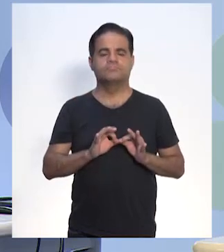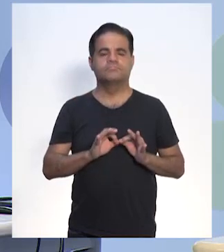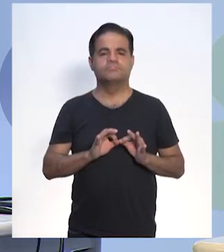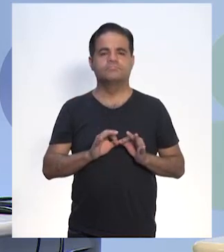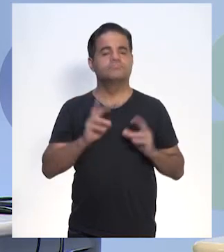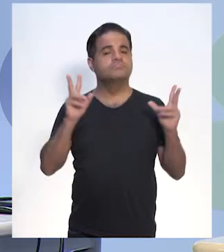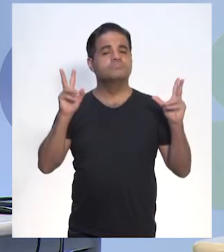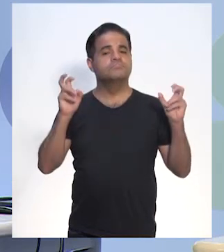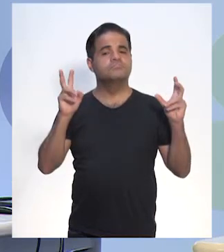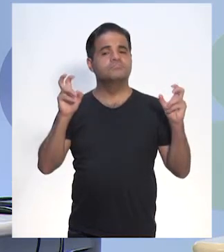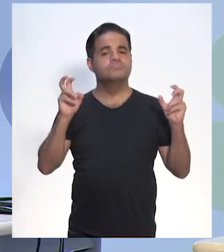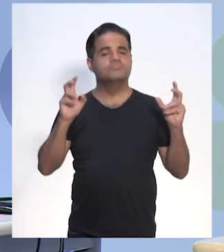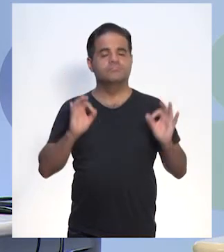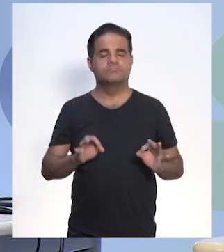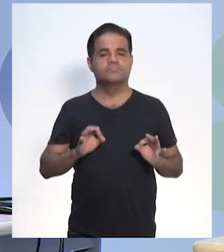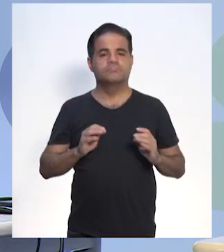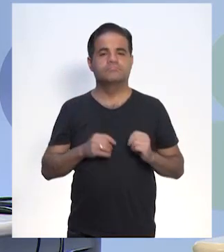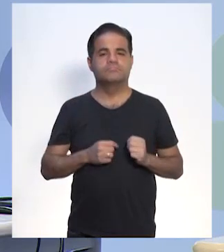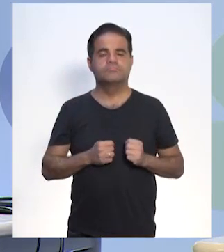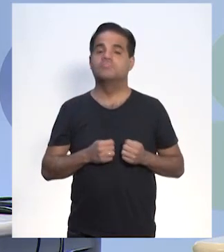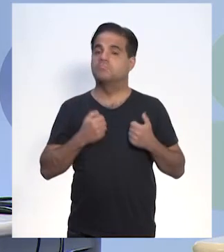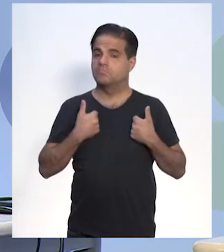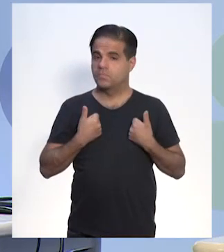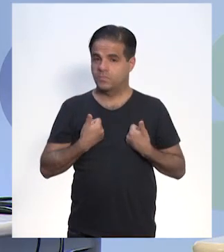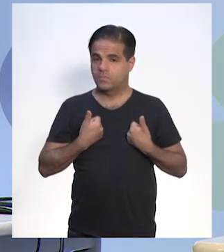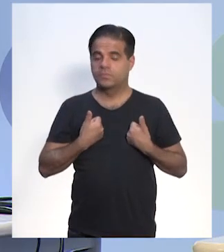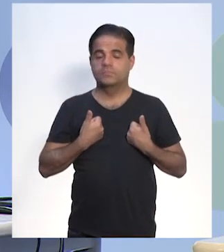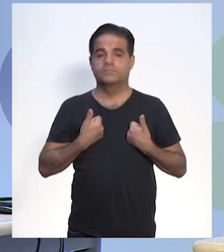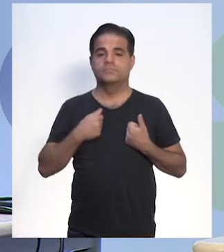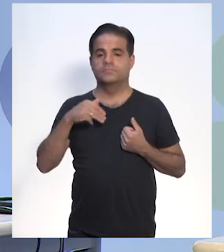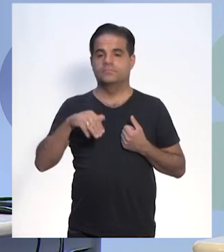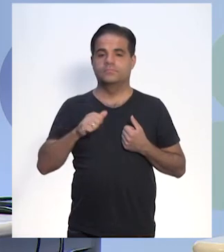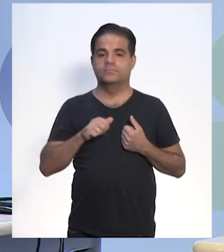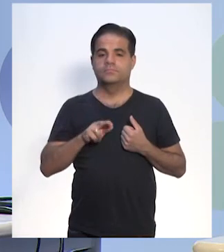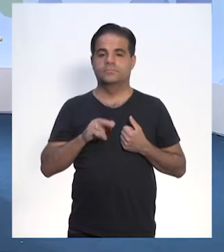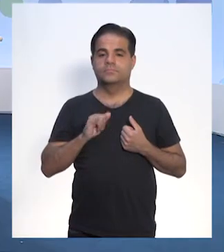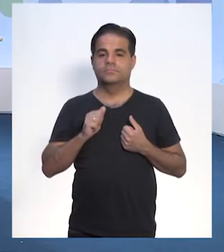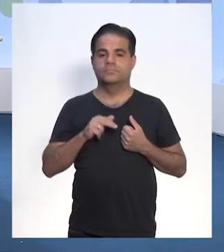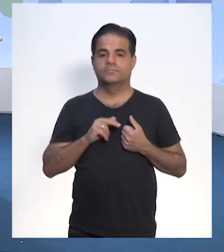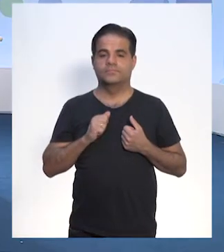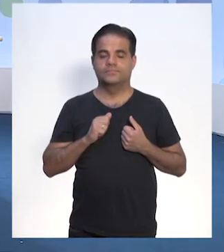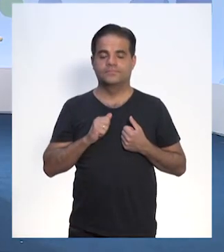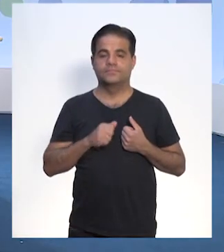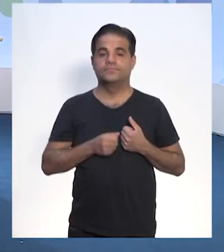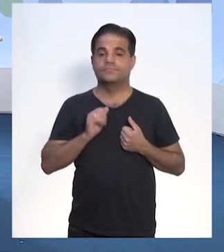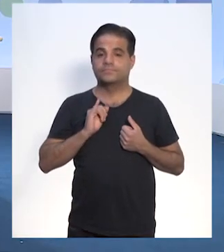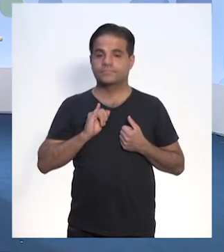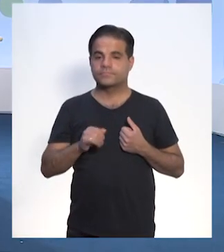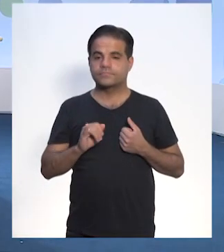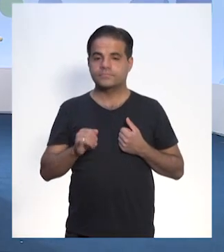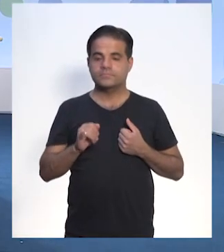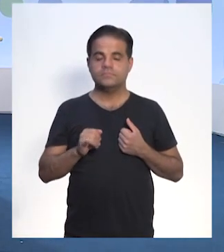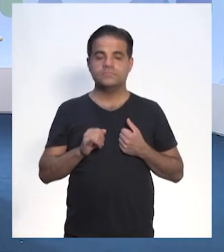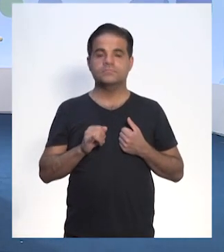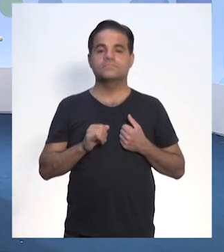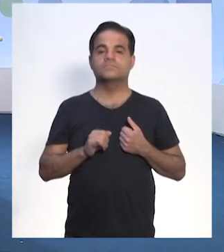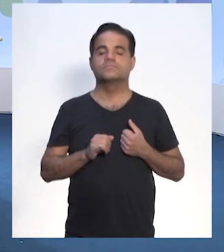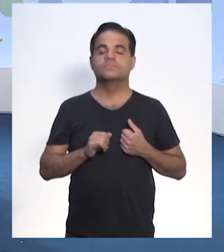O aluno Matheus, da Pro Ana Lúcia, colocou o amor de um jardineiro por suas flores.